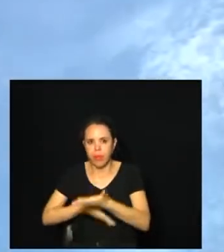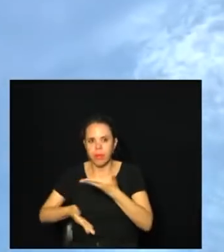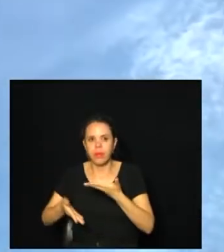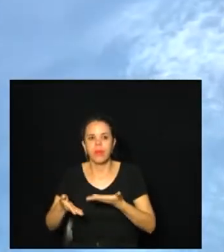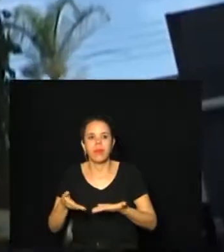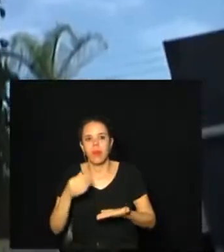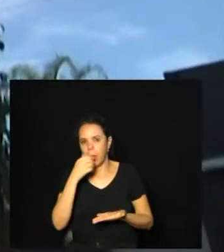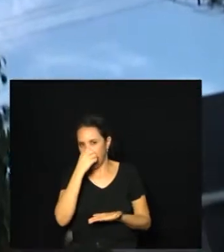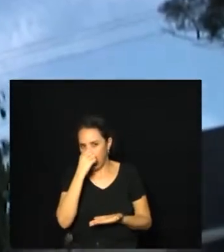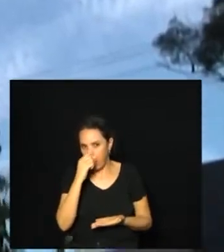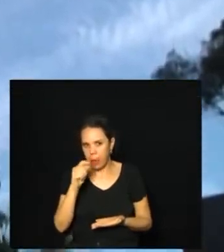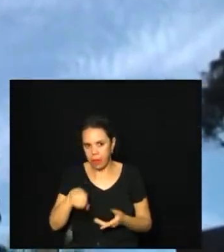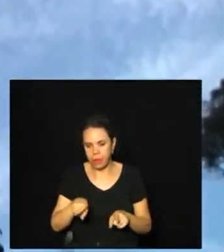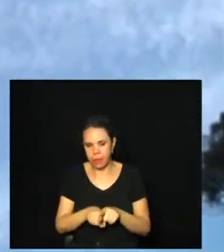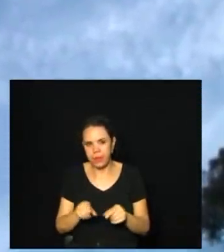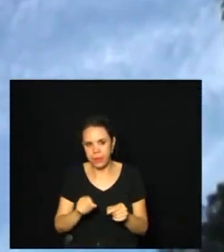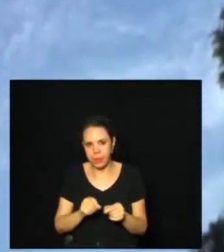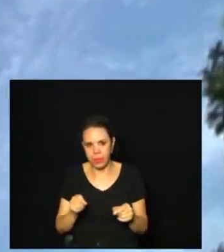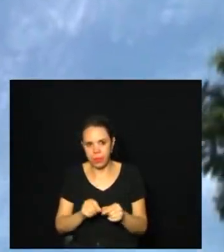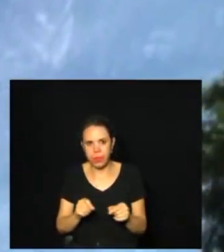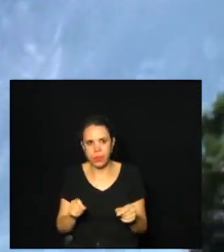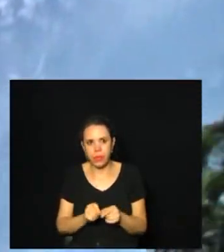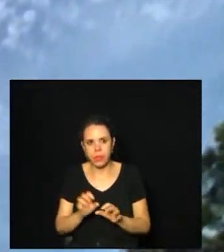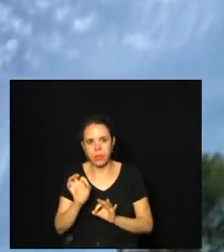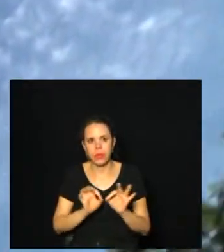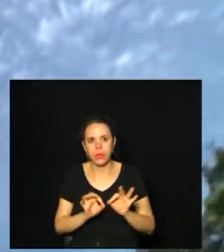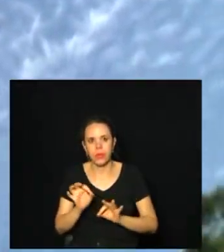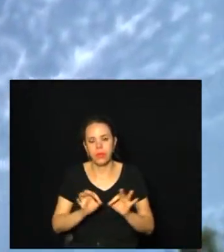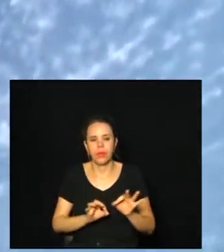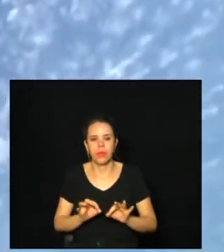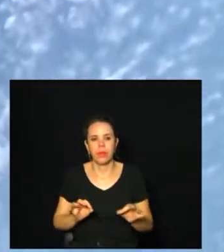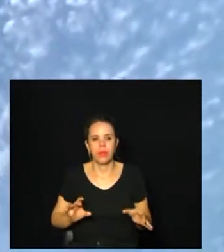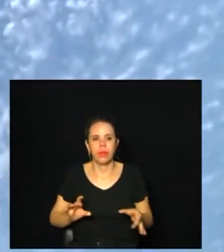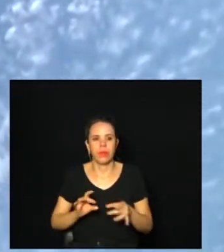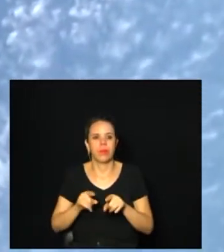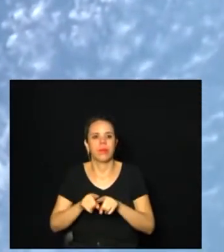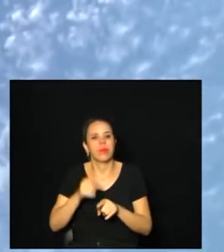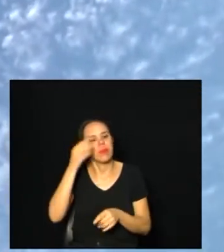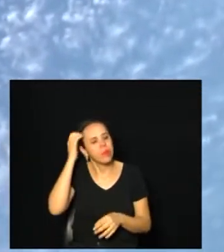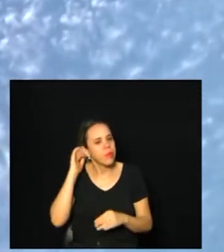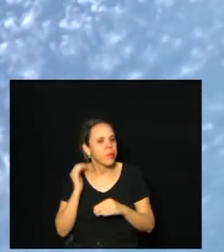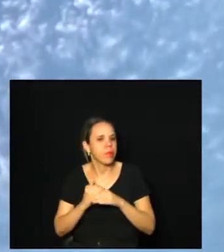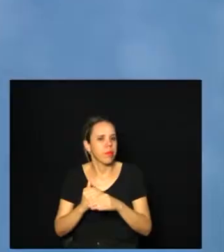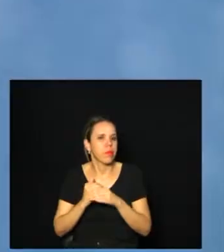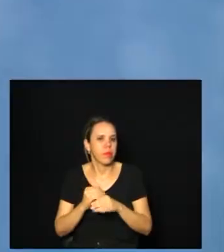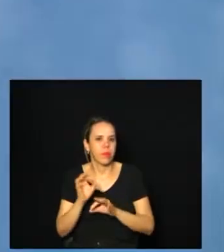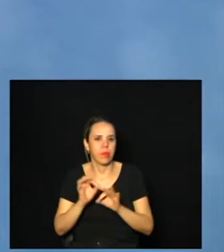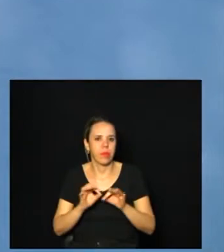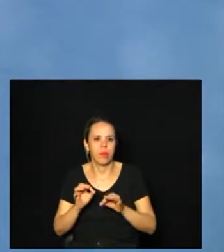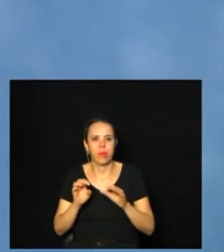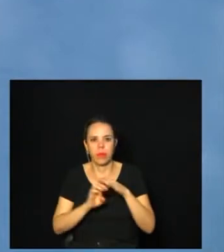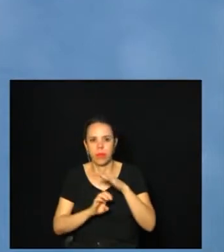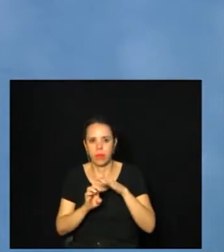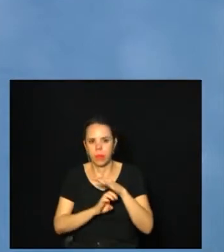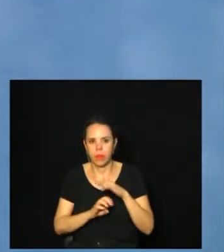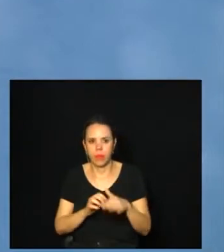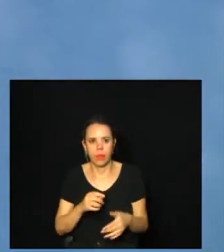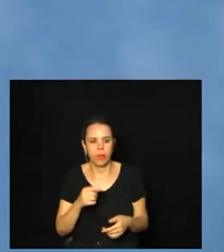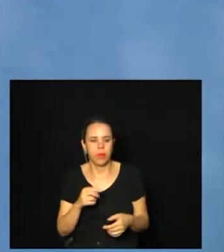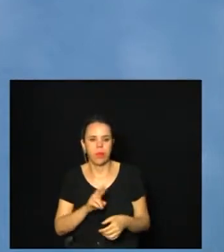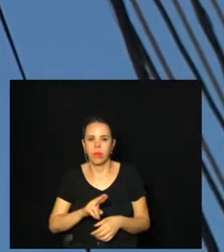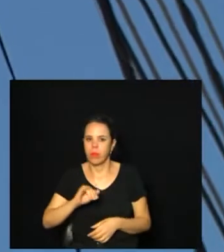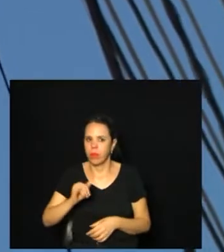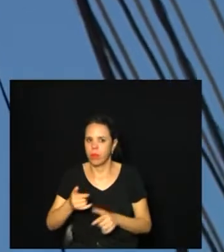de ocupação deve ser feito de forma ordenada e uniforme, de modo que a instalação de uma empresa não